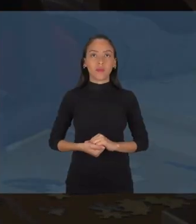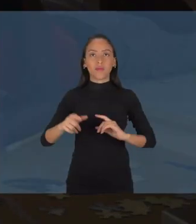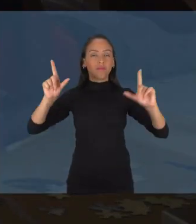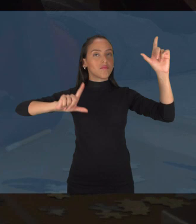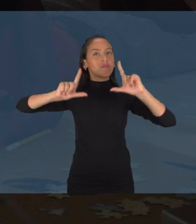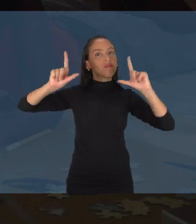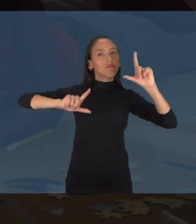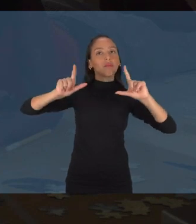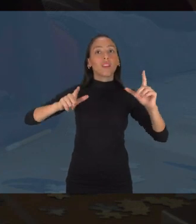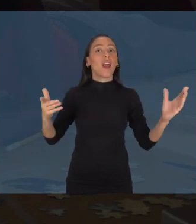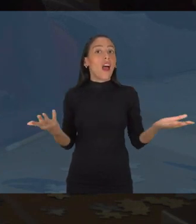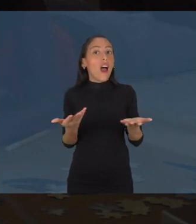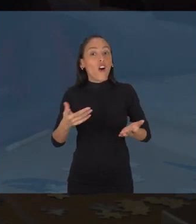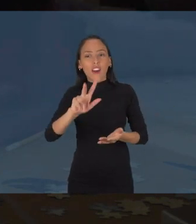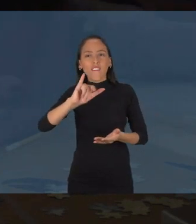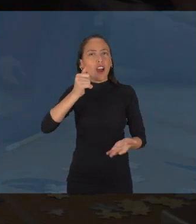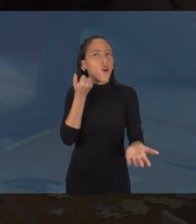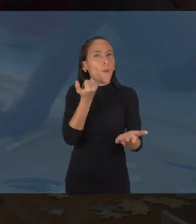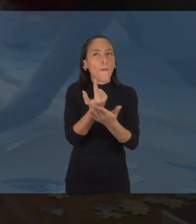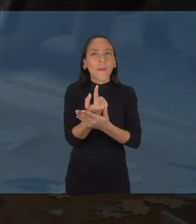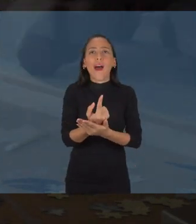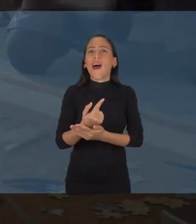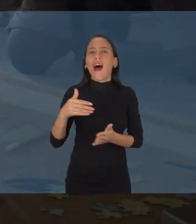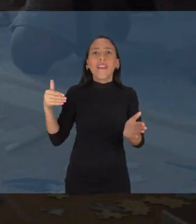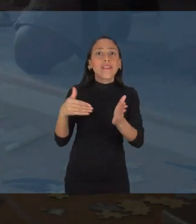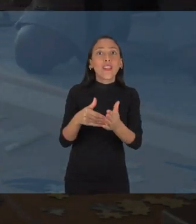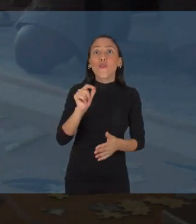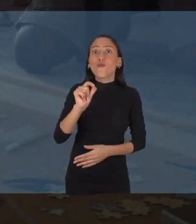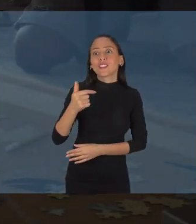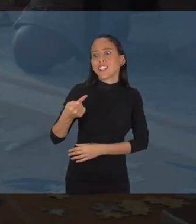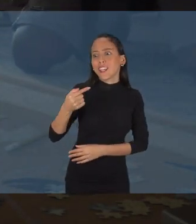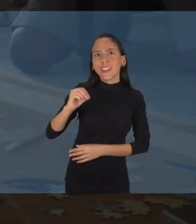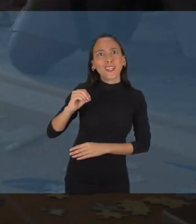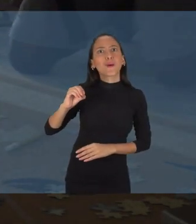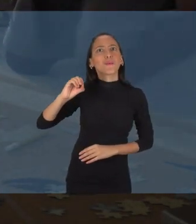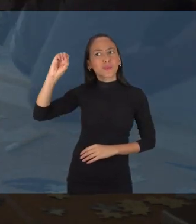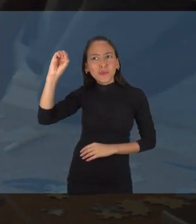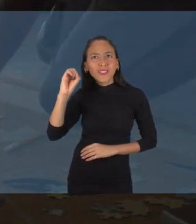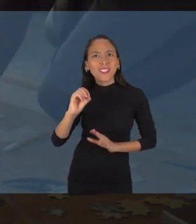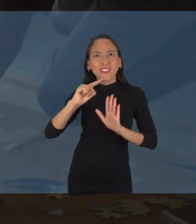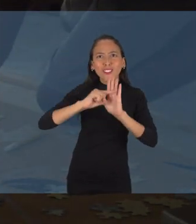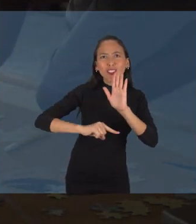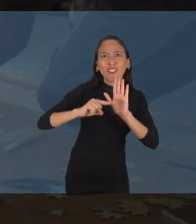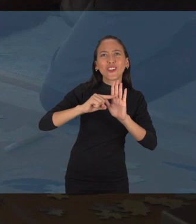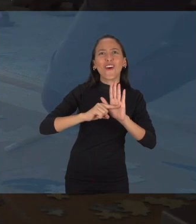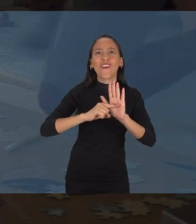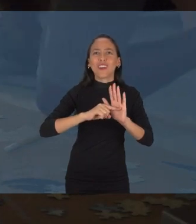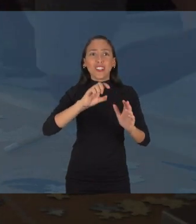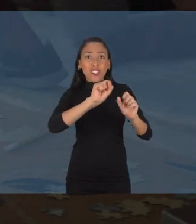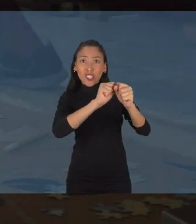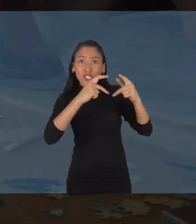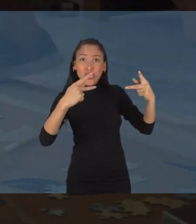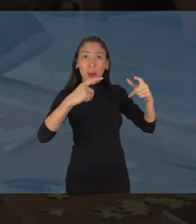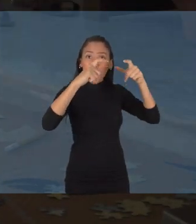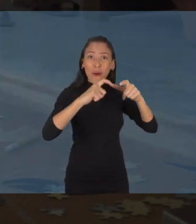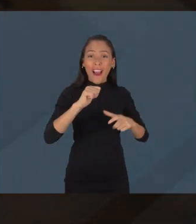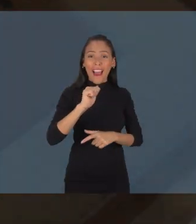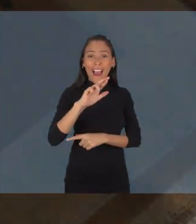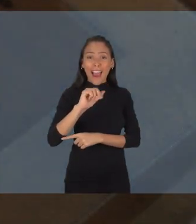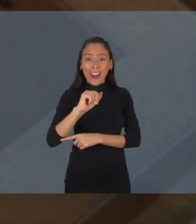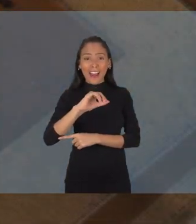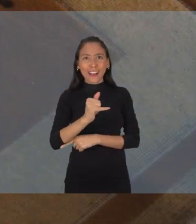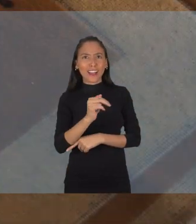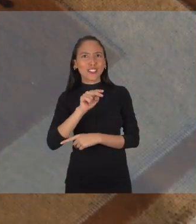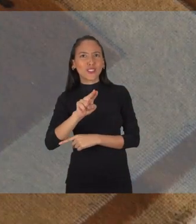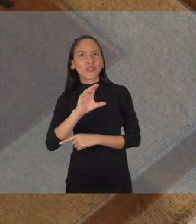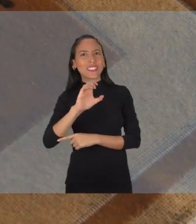Você vai comprar com até 70% de desconto. Center Shopping Aracaju, um shopping que é mesmo diferente